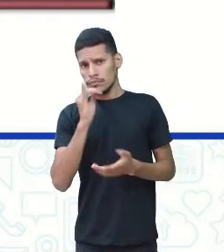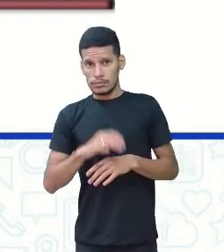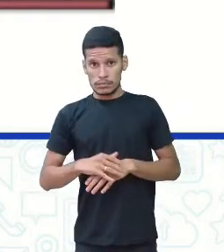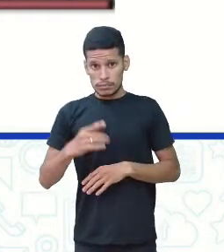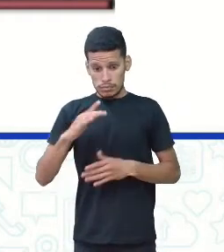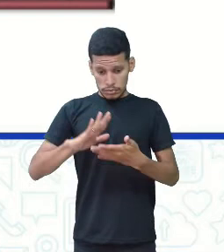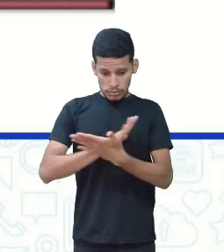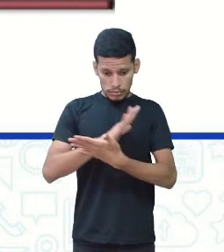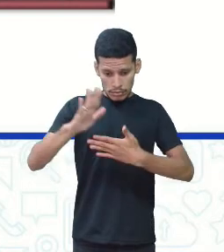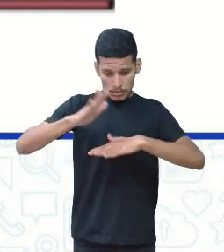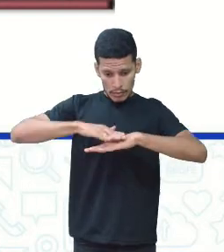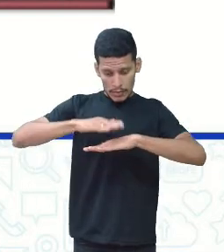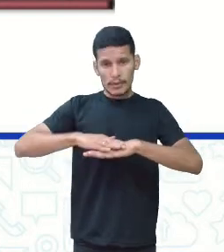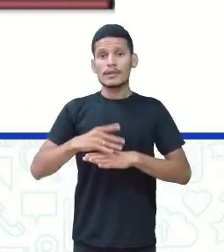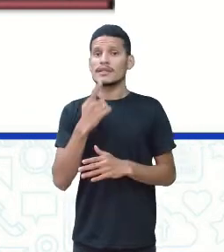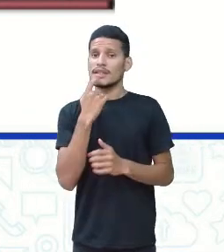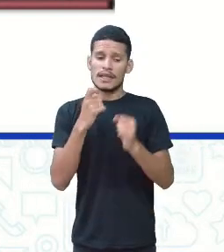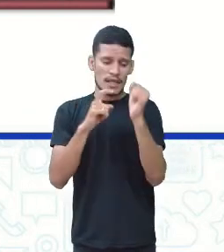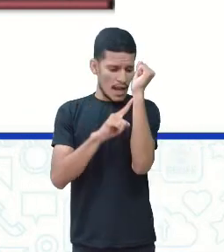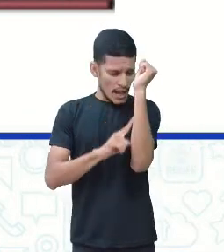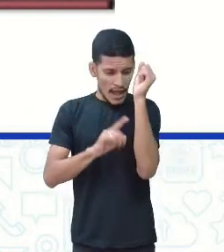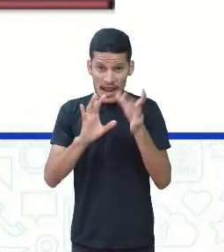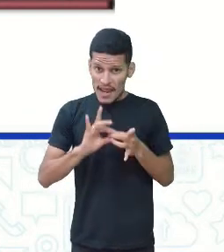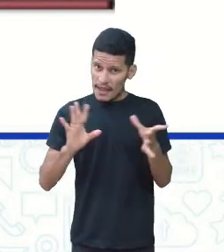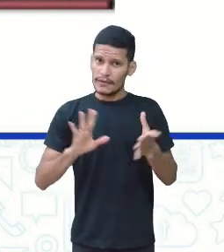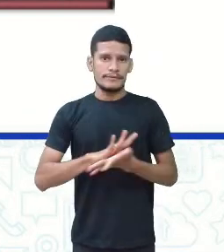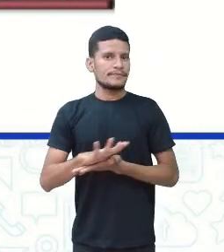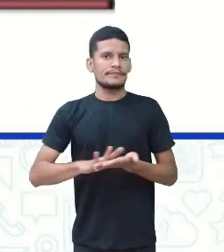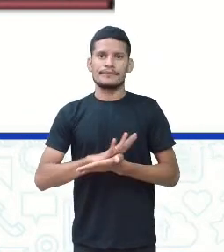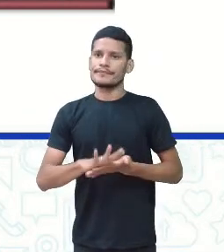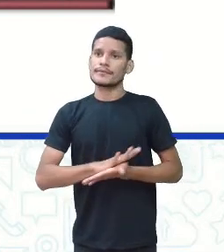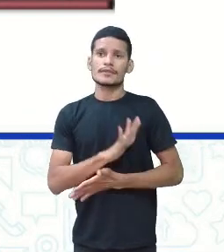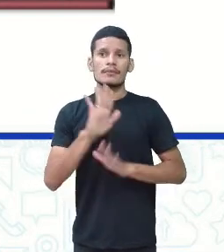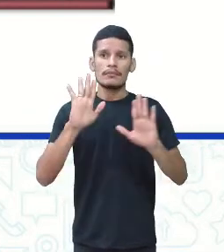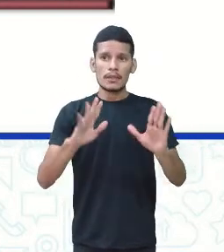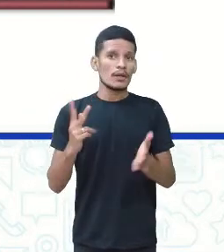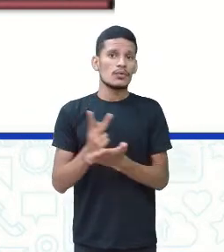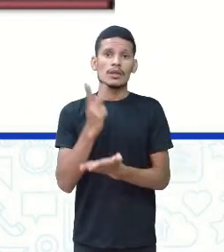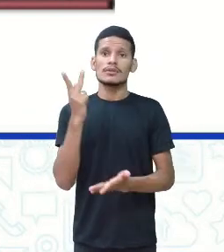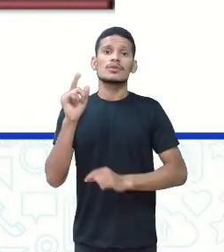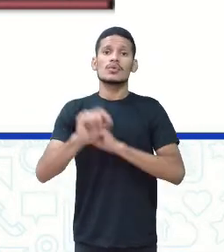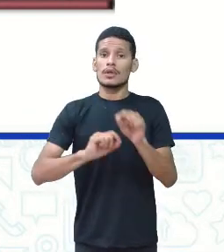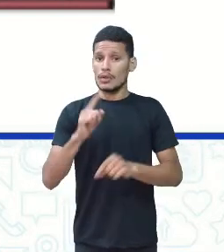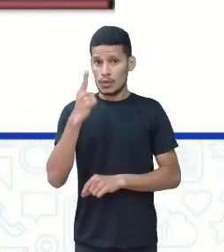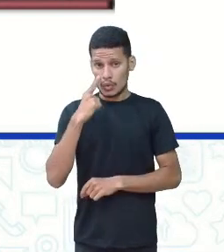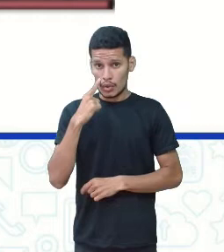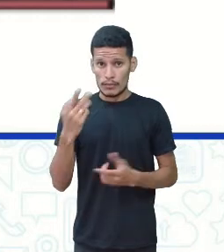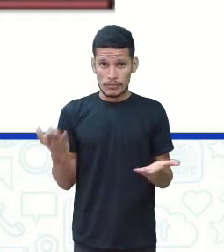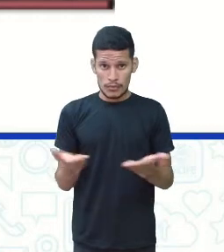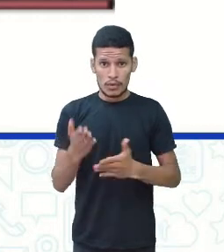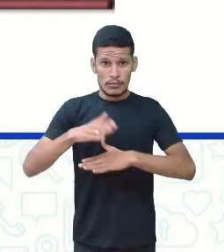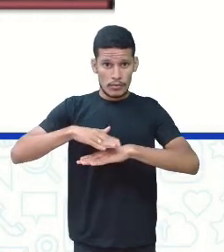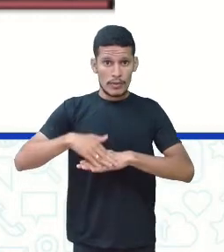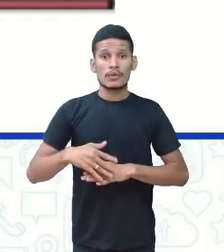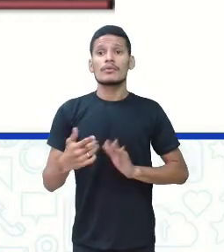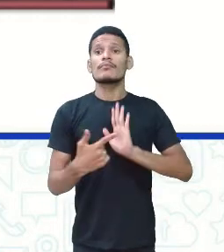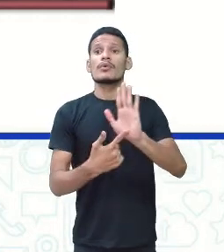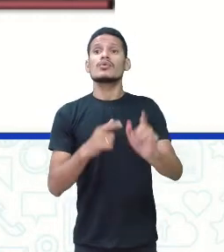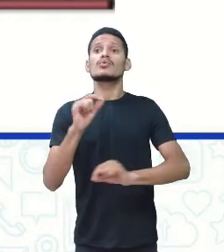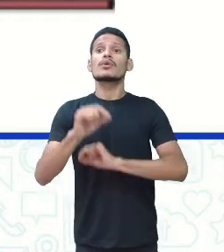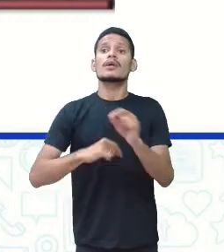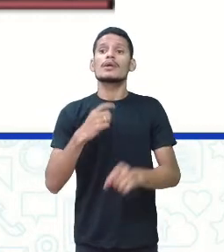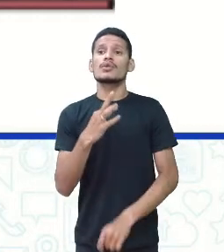sangue não corre, né, livremente. Mas olha o que está acontecendo. Nesse momento aí, forma-se um trombo, ou